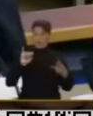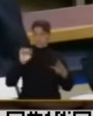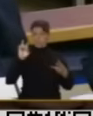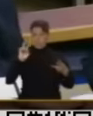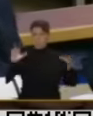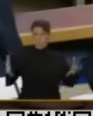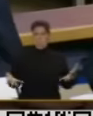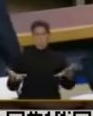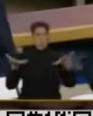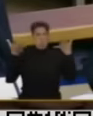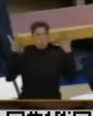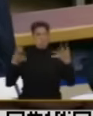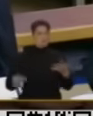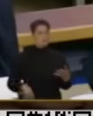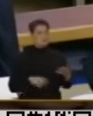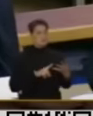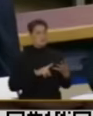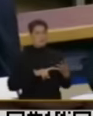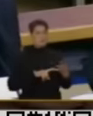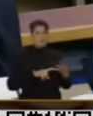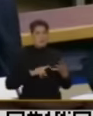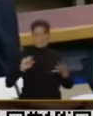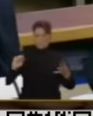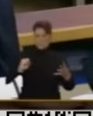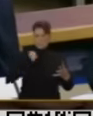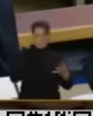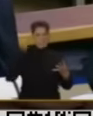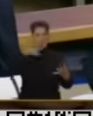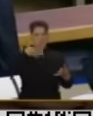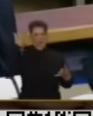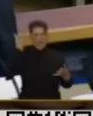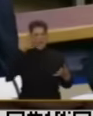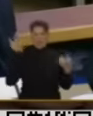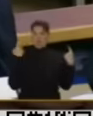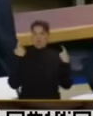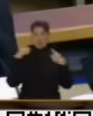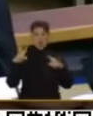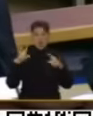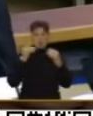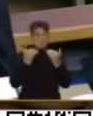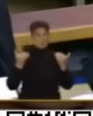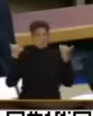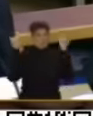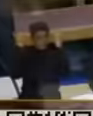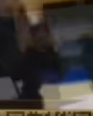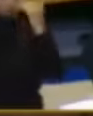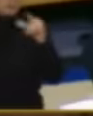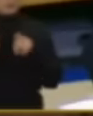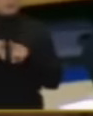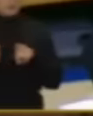de algoz, sempre com algum deboche, com algum sarcasmo, sempre com um sorriso